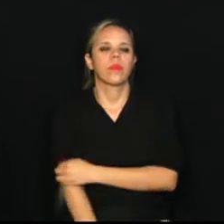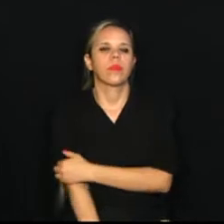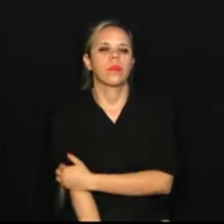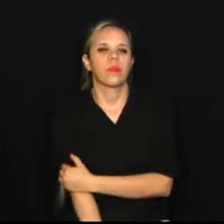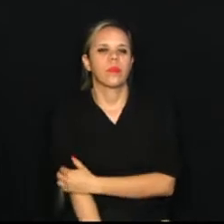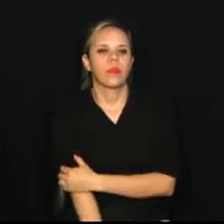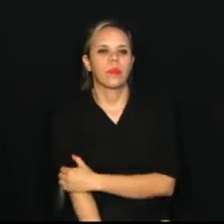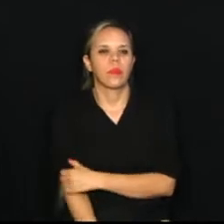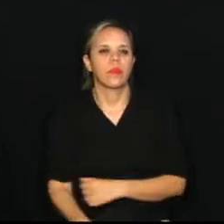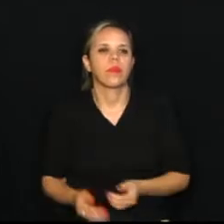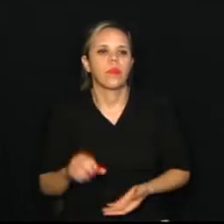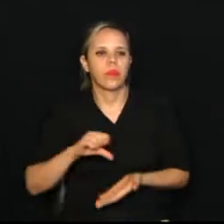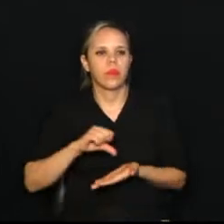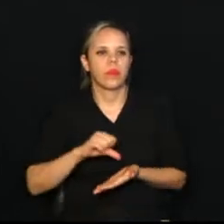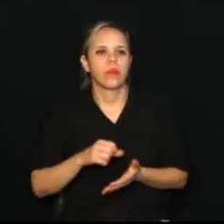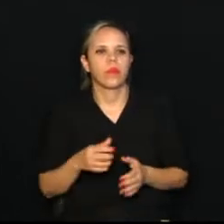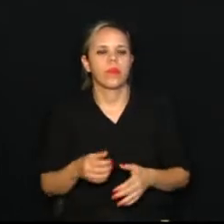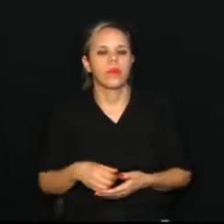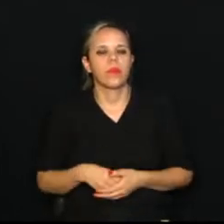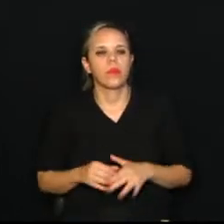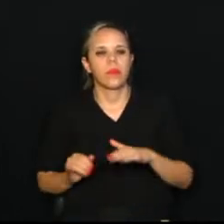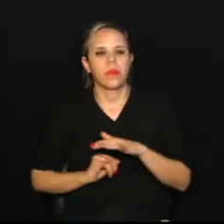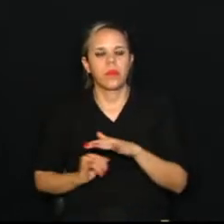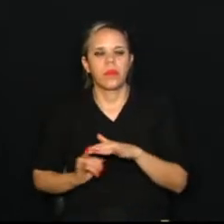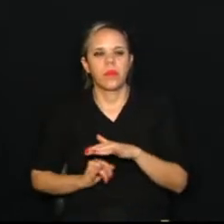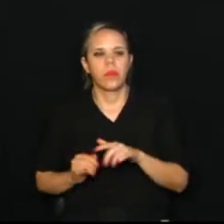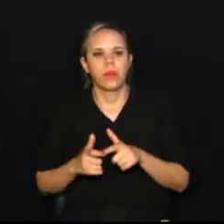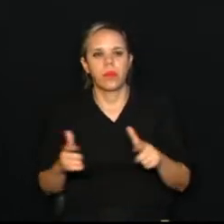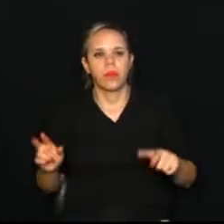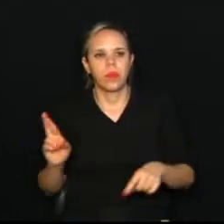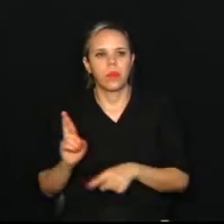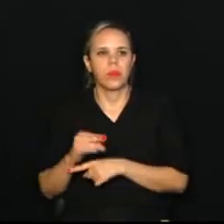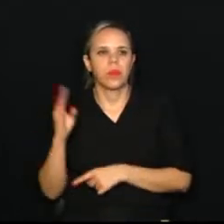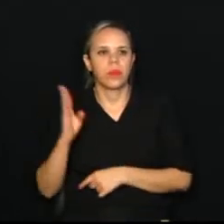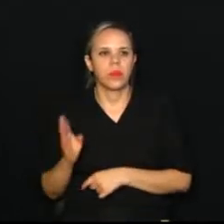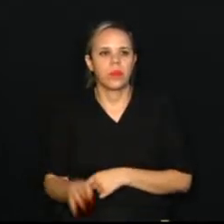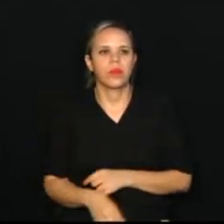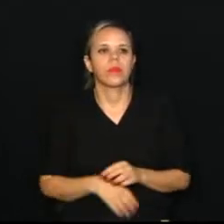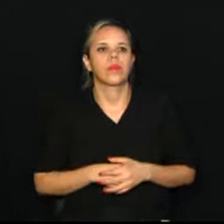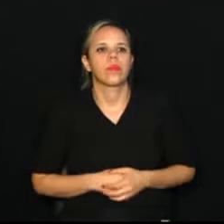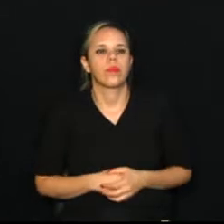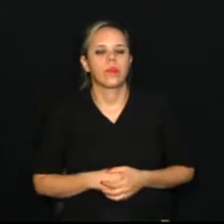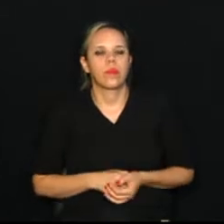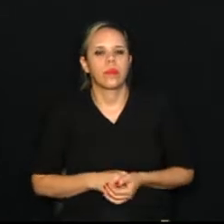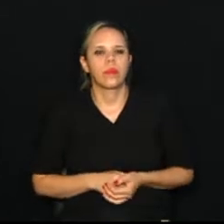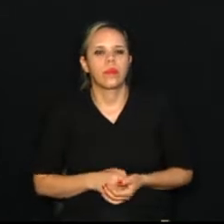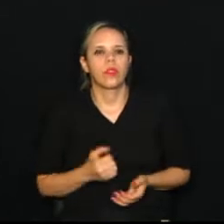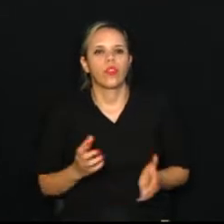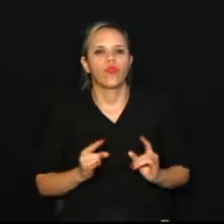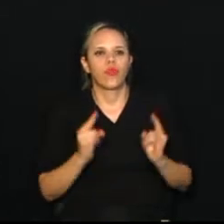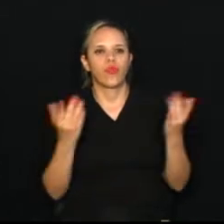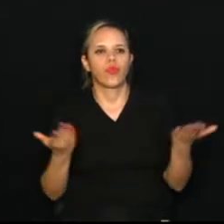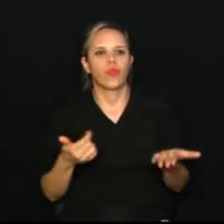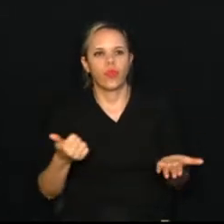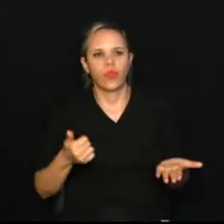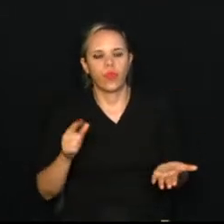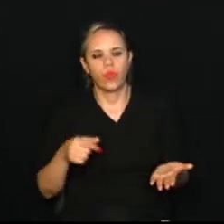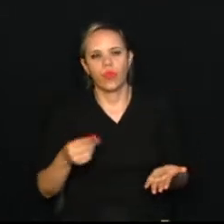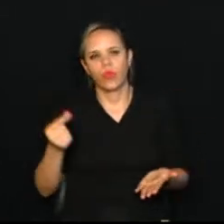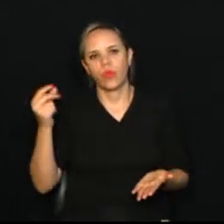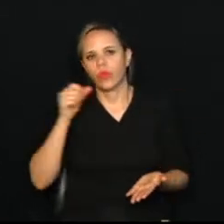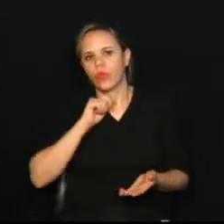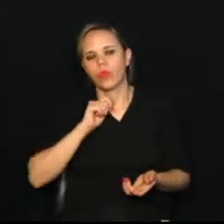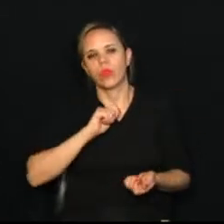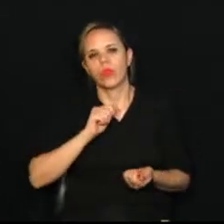que vai ser algo, uma referência nacional. E o Polo 1, que é o nosso, vai se articular